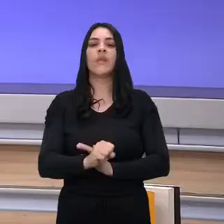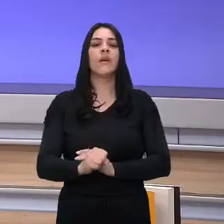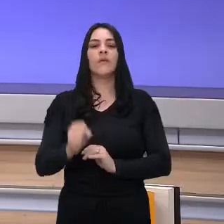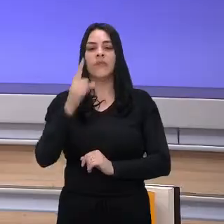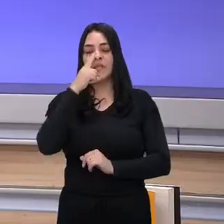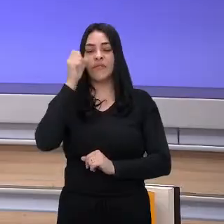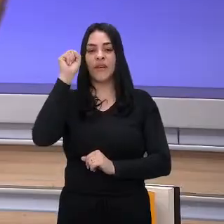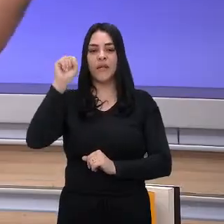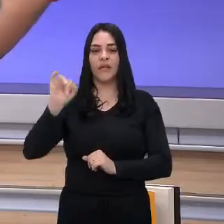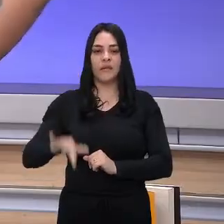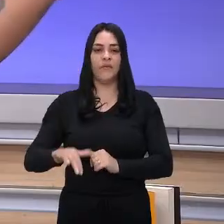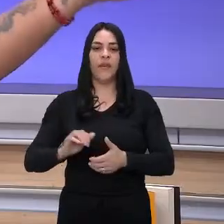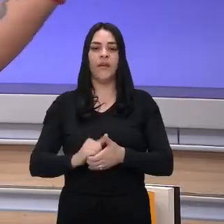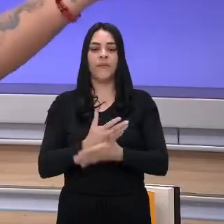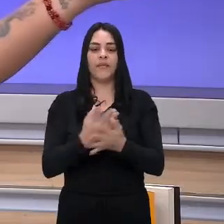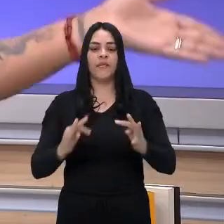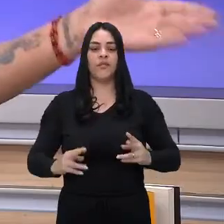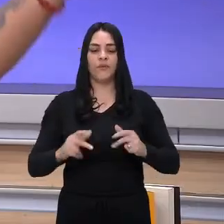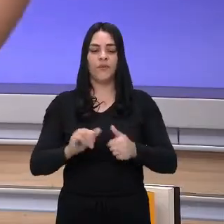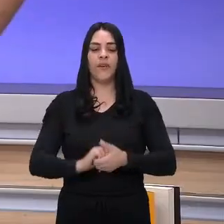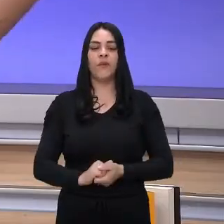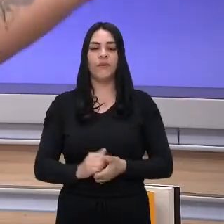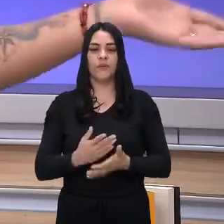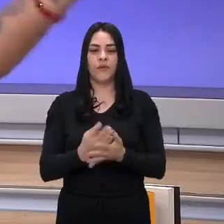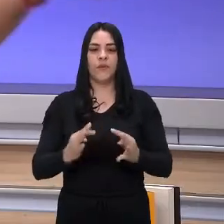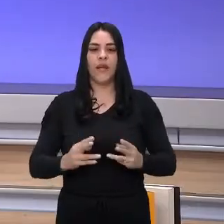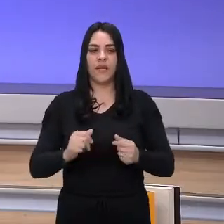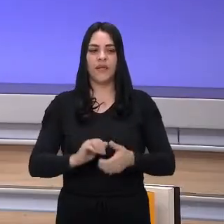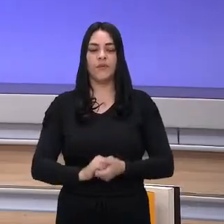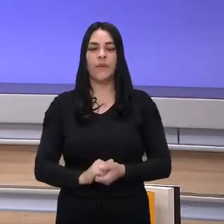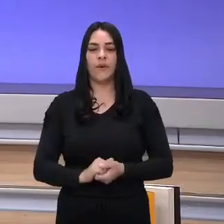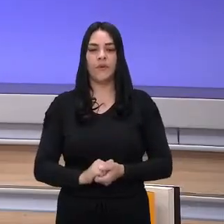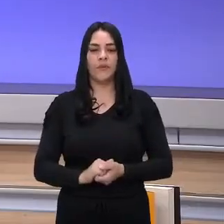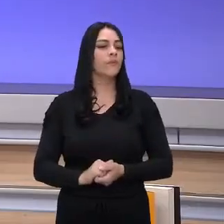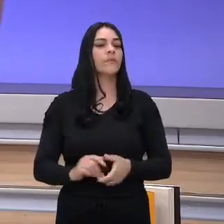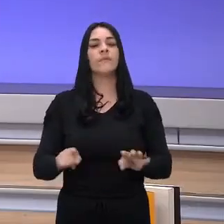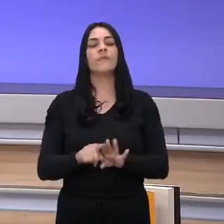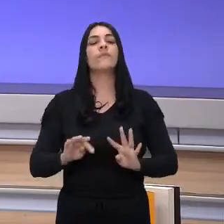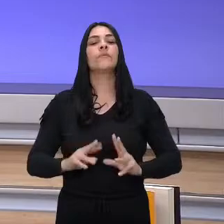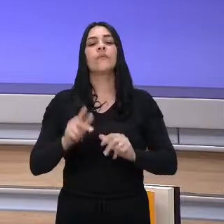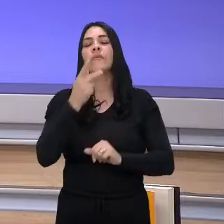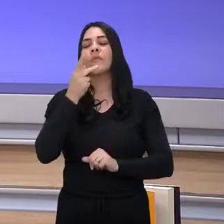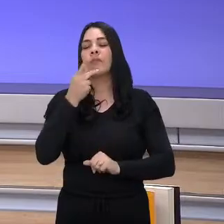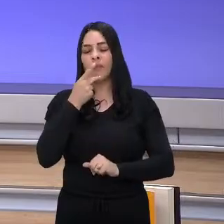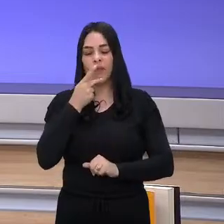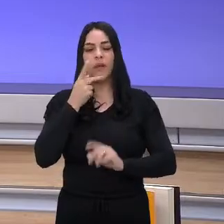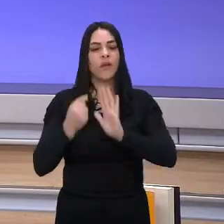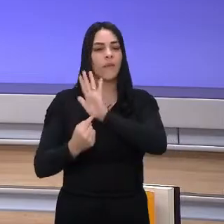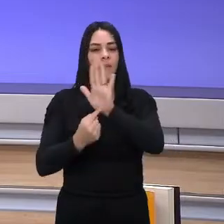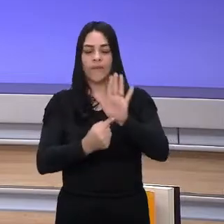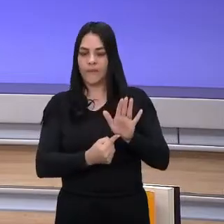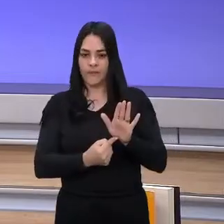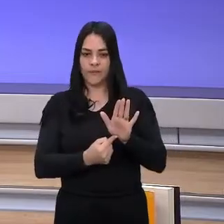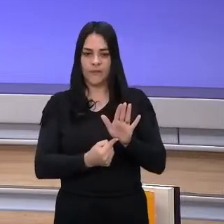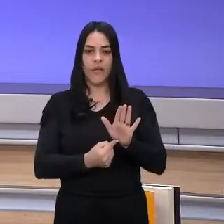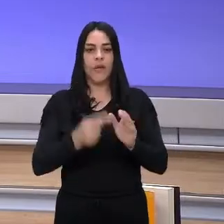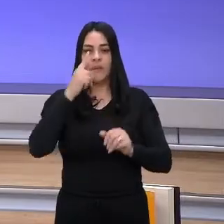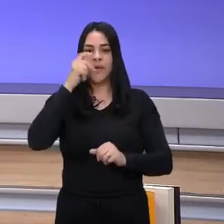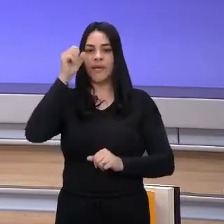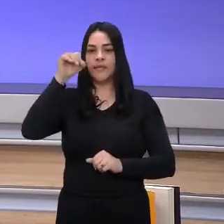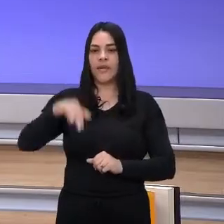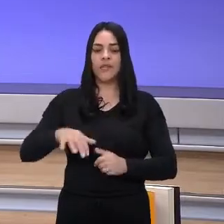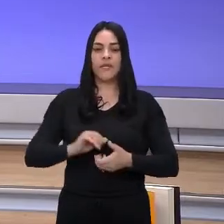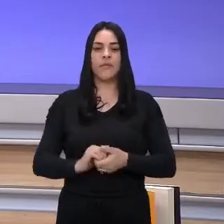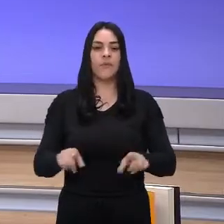diversos lugares, né? Exatamente também com a questão da composteira, mas mais para frente eu falo sobre a apresentação do Lixo Zero. Vamos fazer